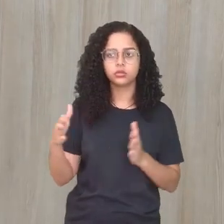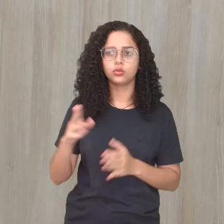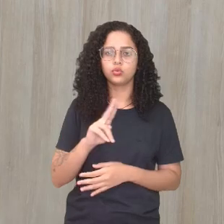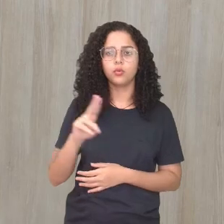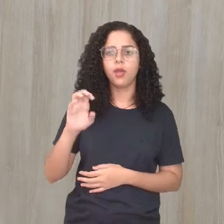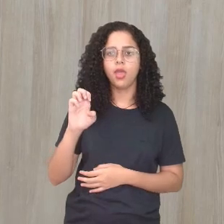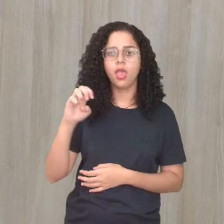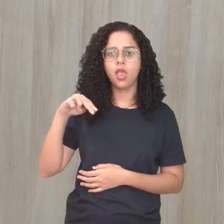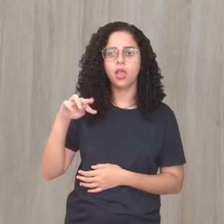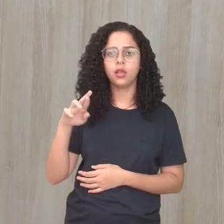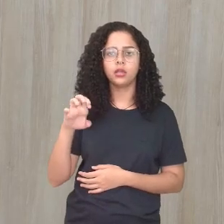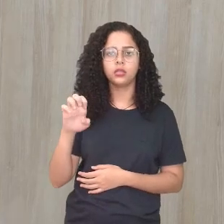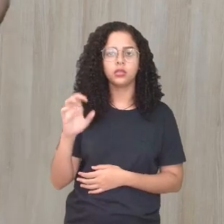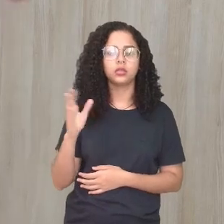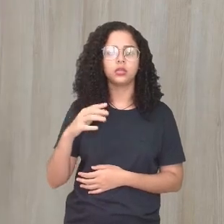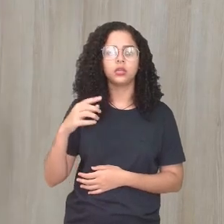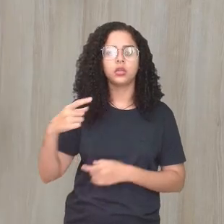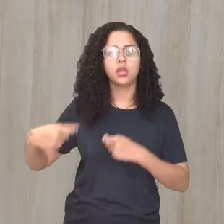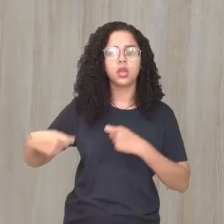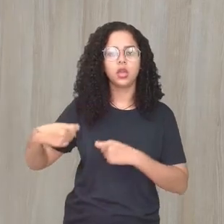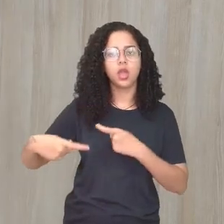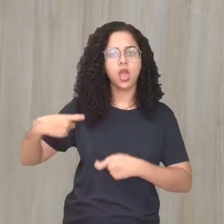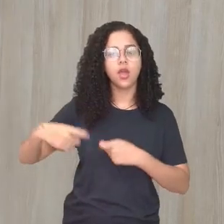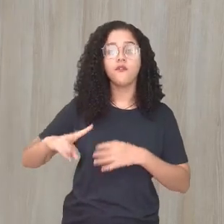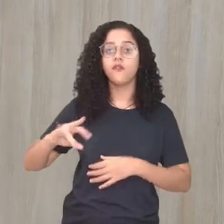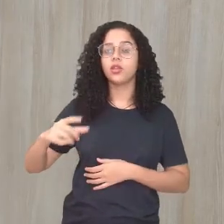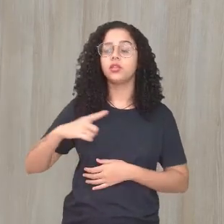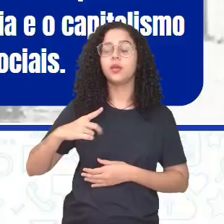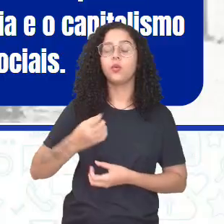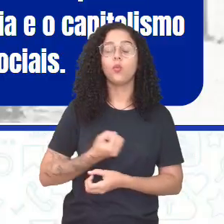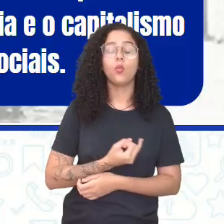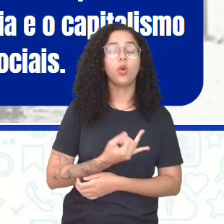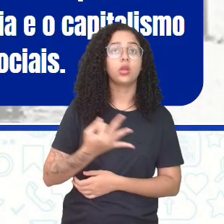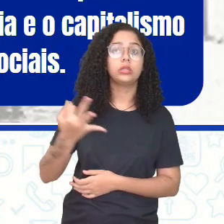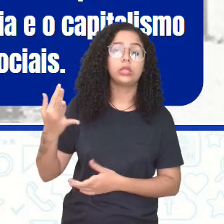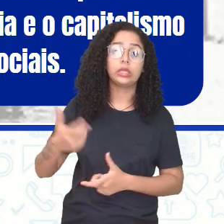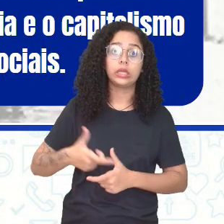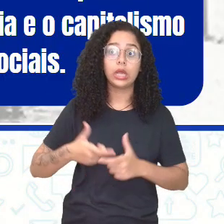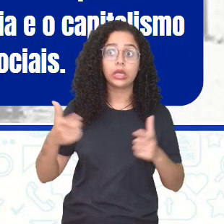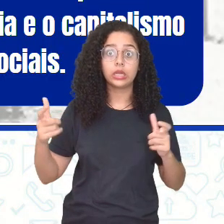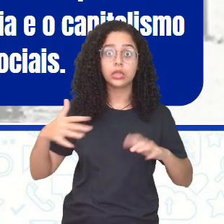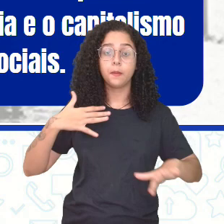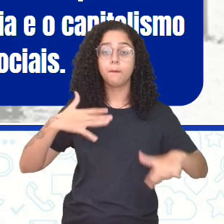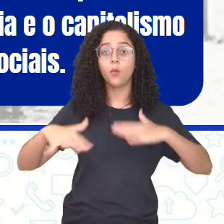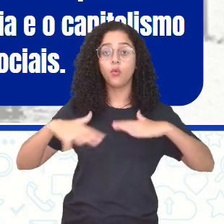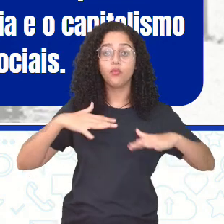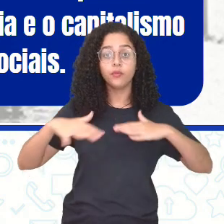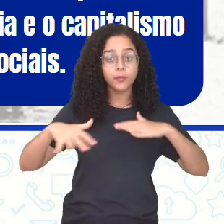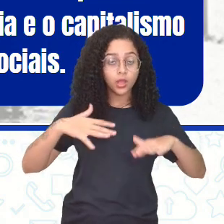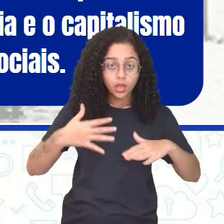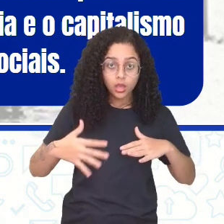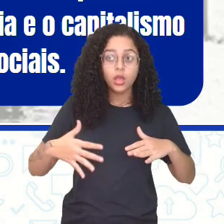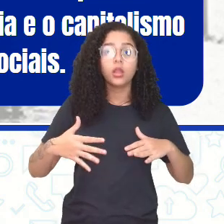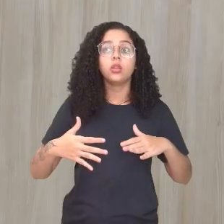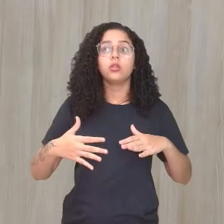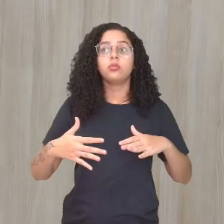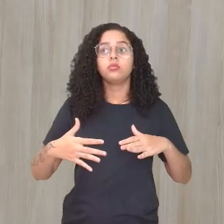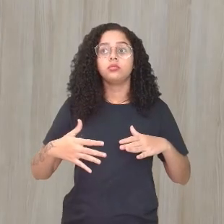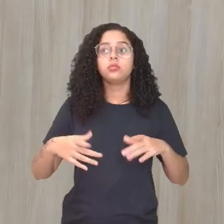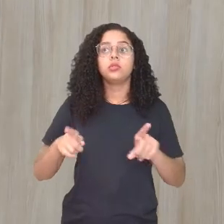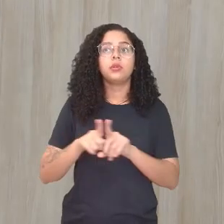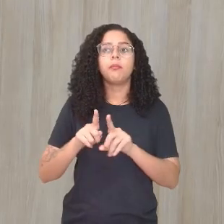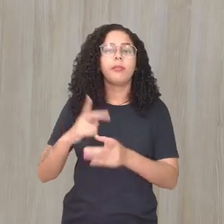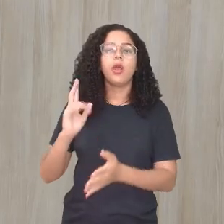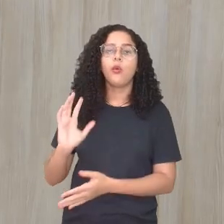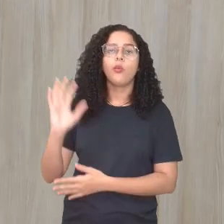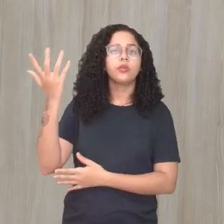A gente vai ter o quê? Vai ter uma grande quantidade, né, de movimentos, né, e de episódios